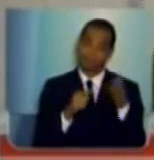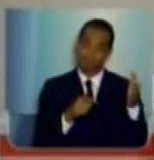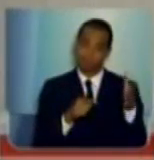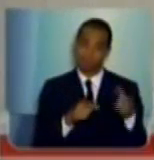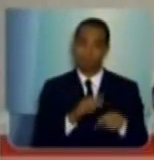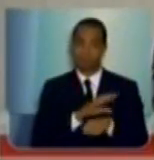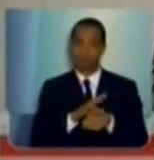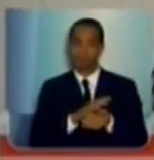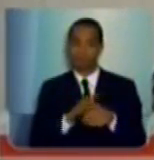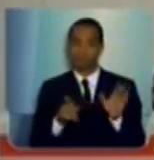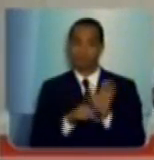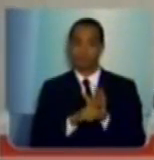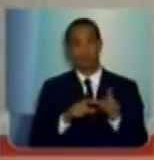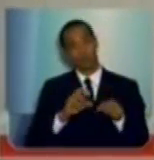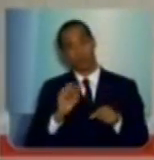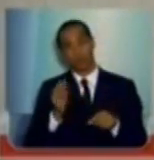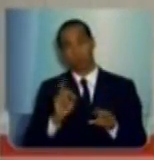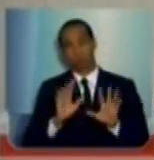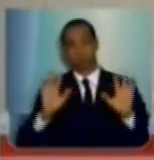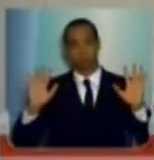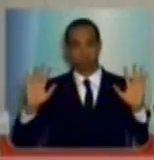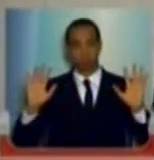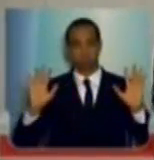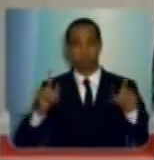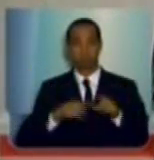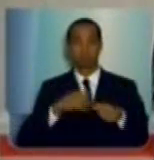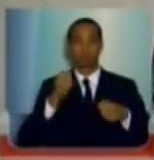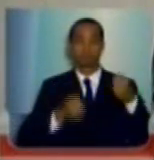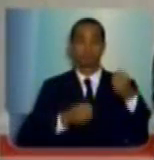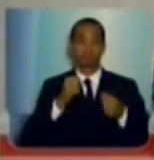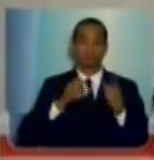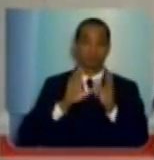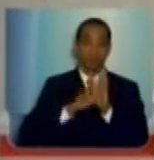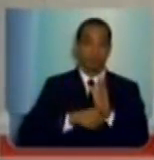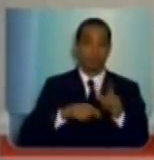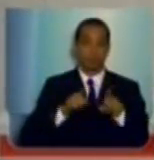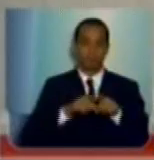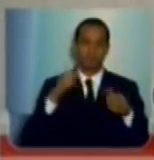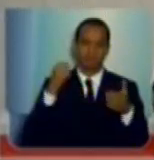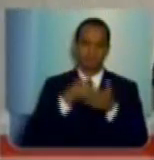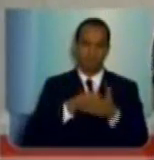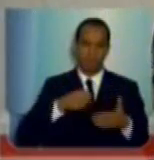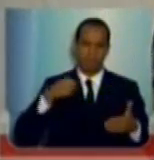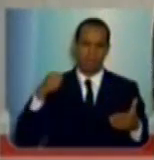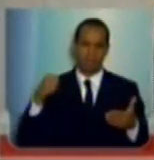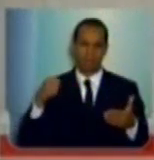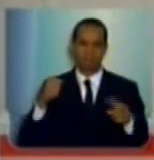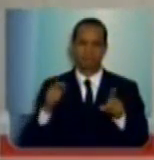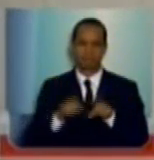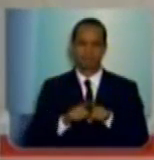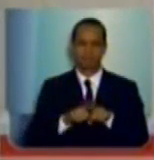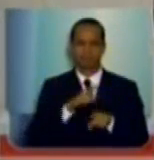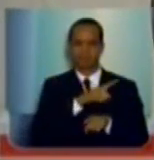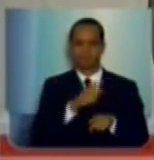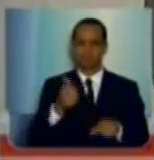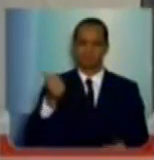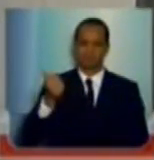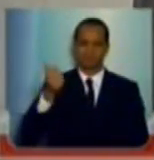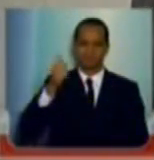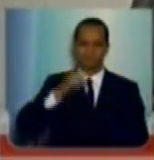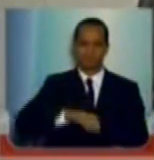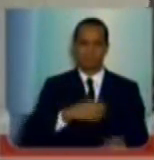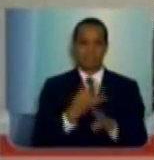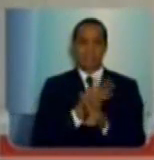Crime Organizado ou não e carros assaltados agressões físicas a situação lá se tornou tão